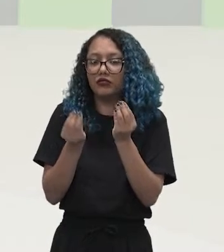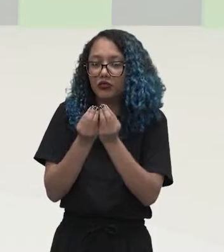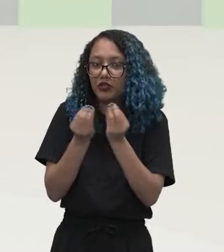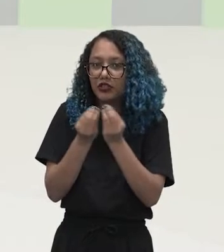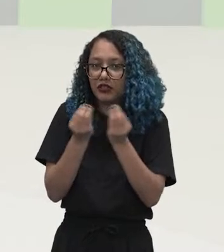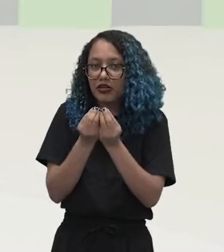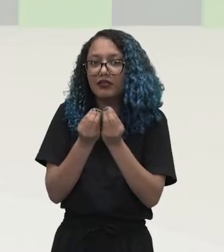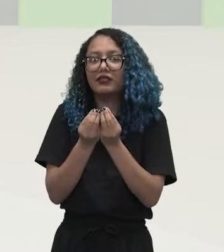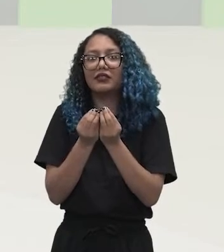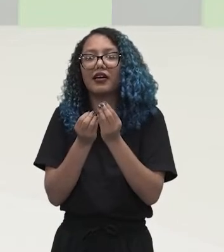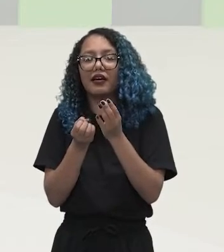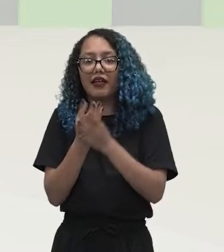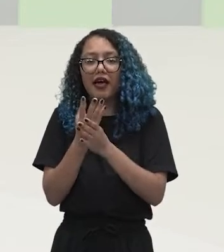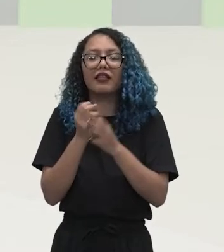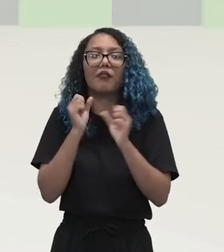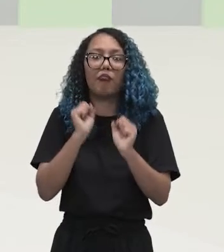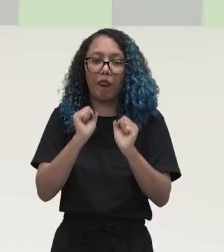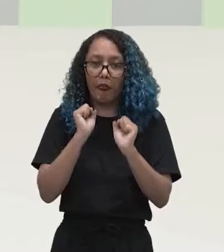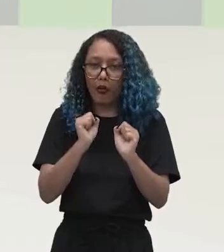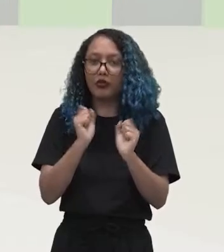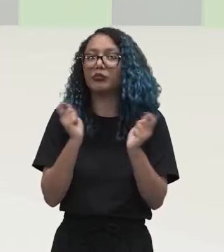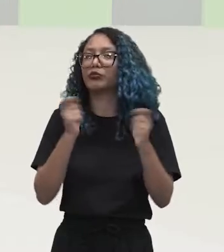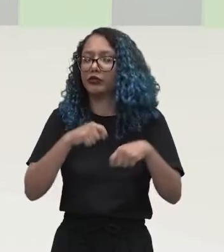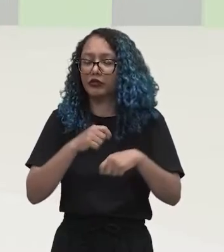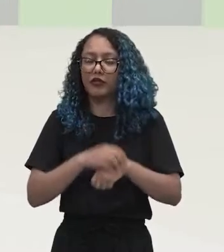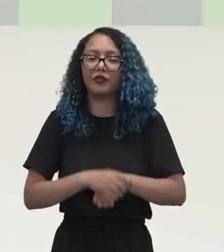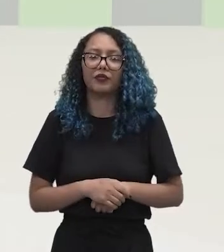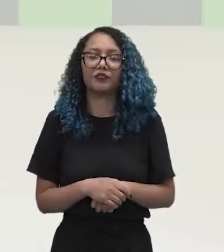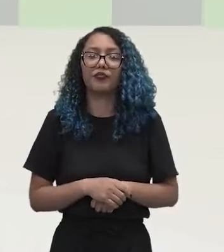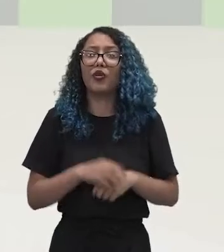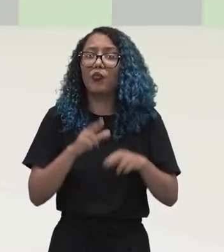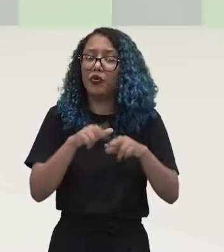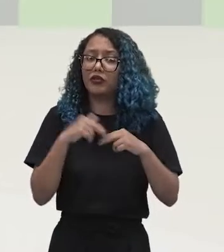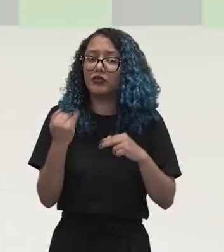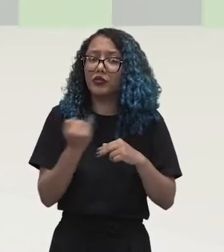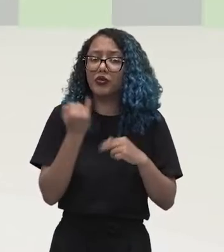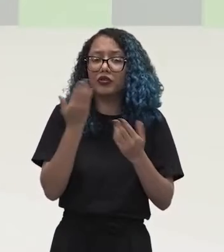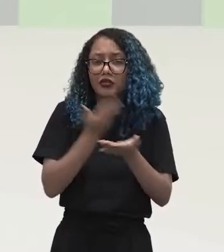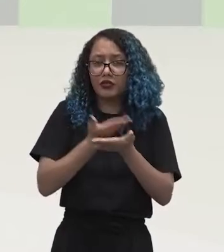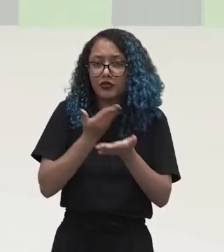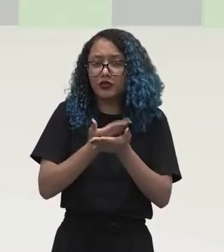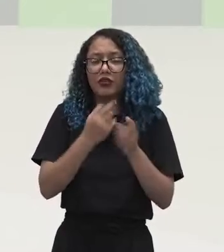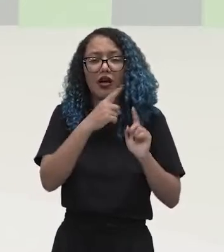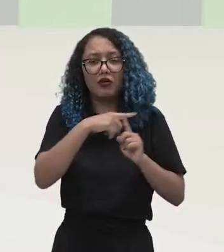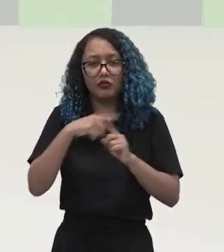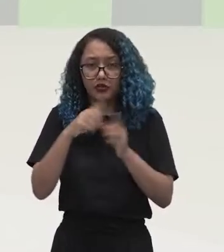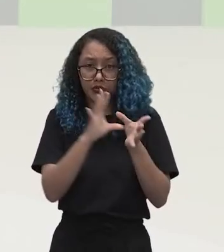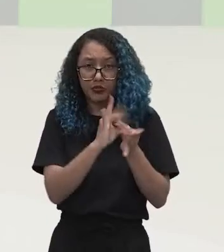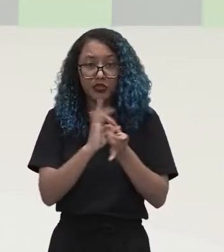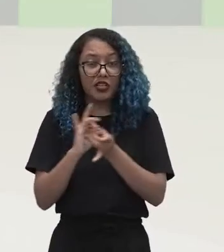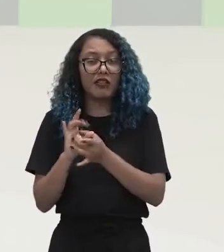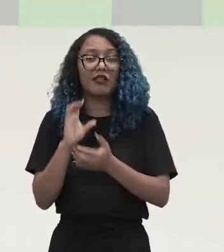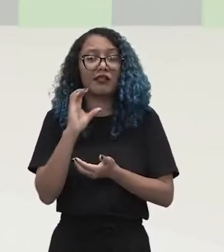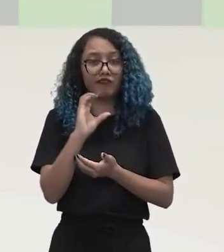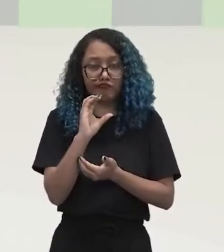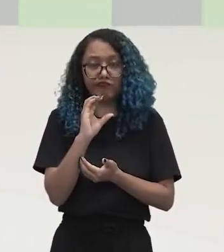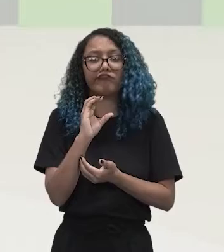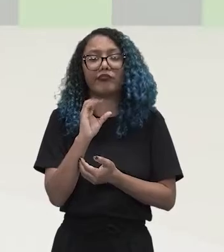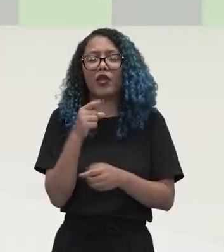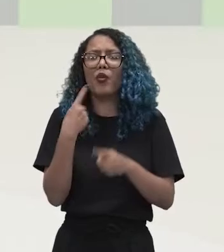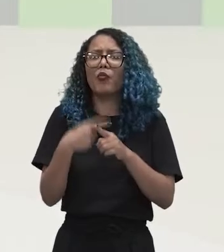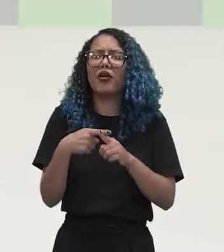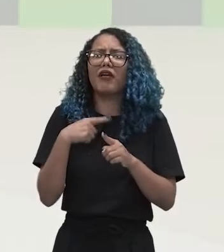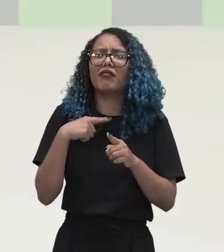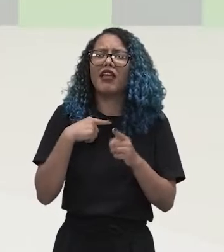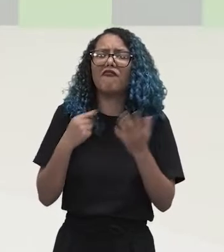E é por isso que é importante a gente estudar a classificação das cadeias carbônicas, porque a gente tem uma infinidade de